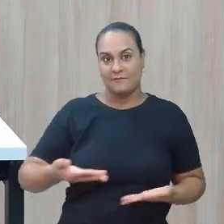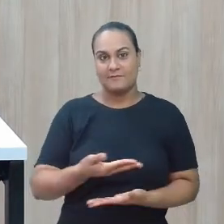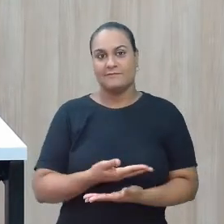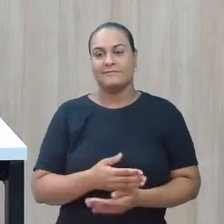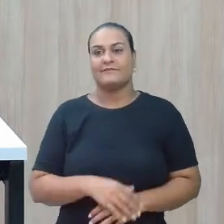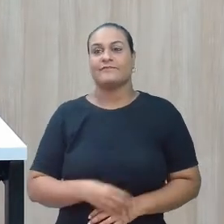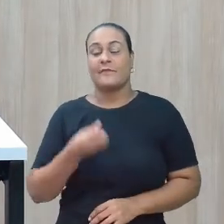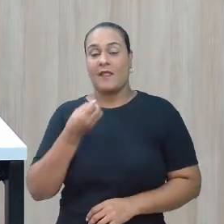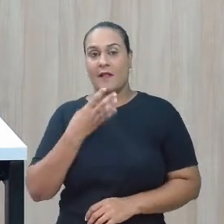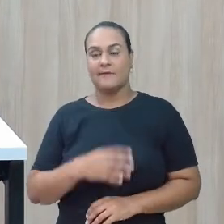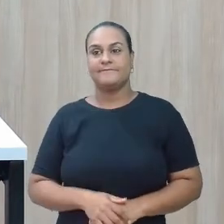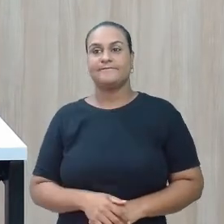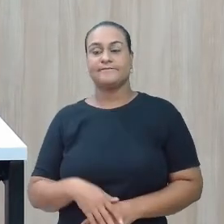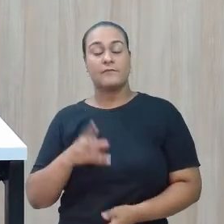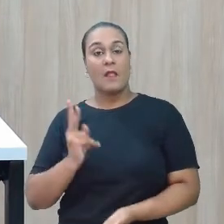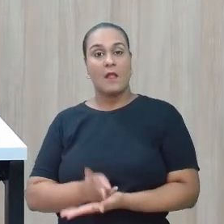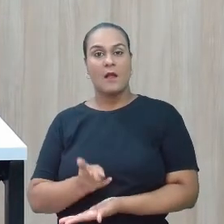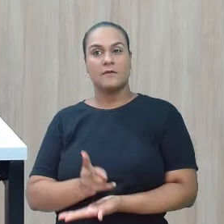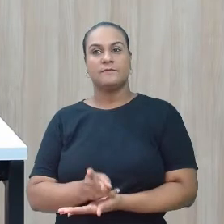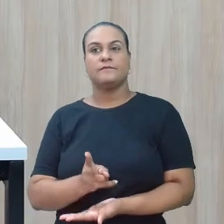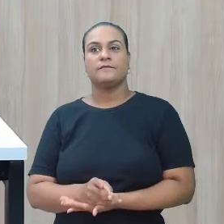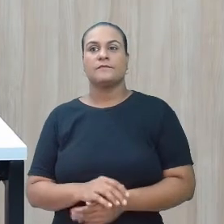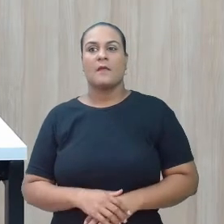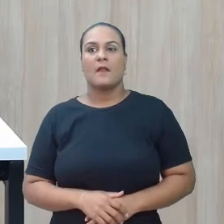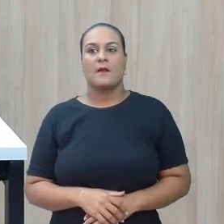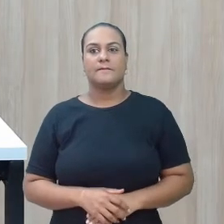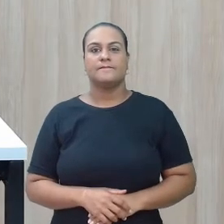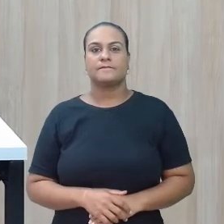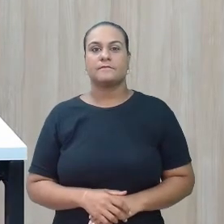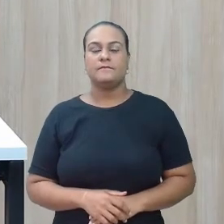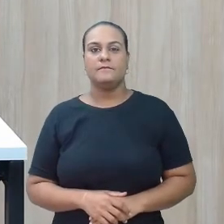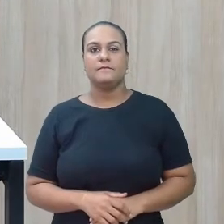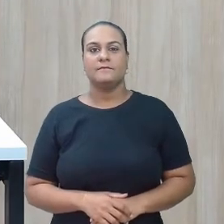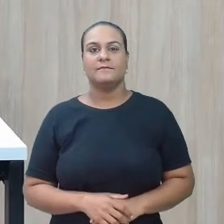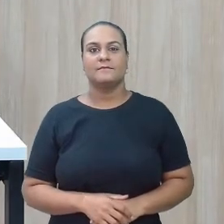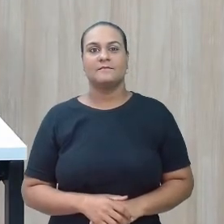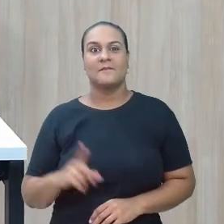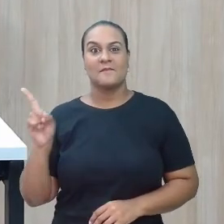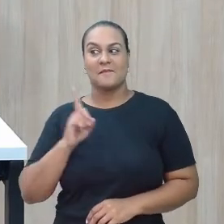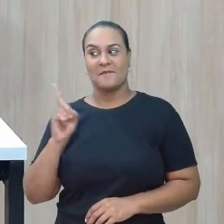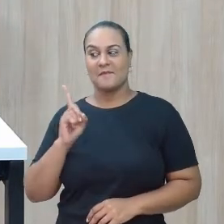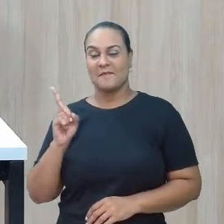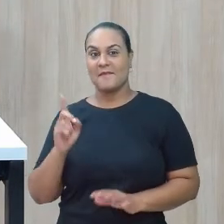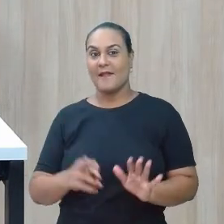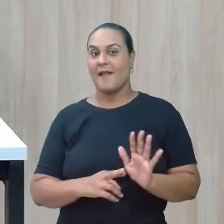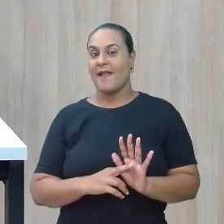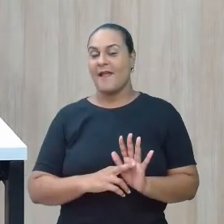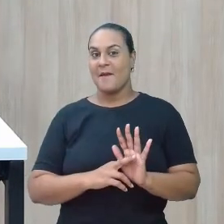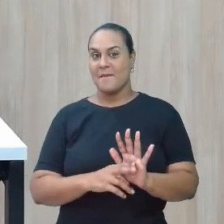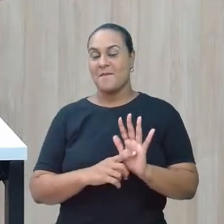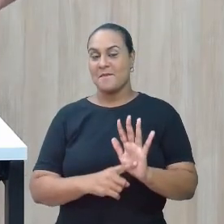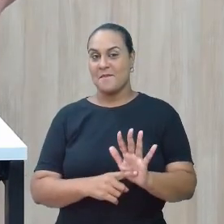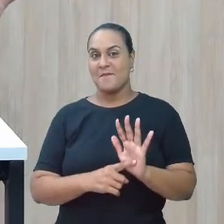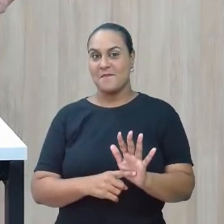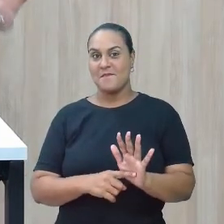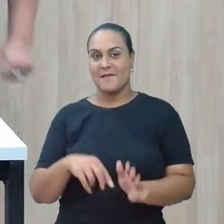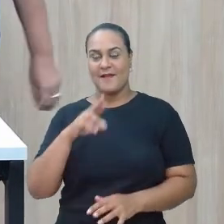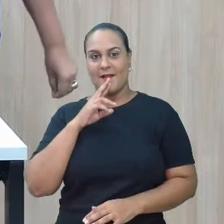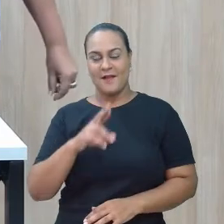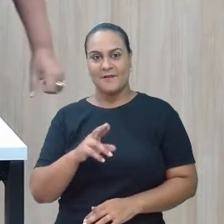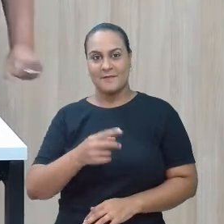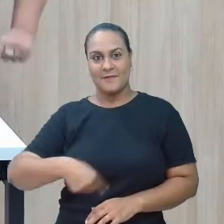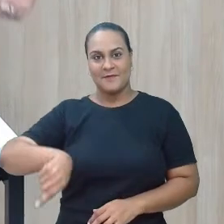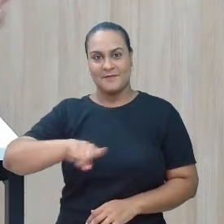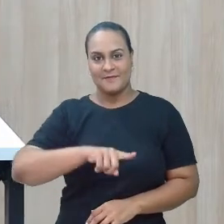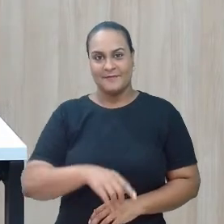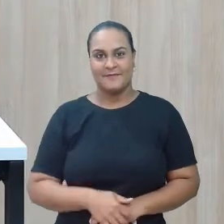bom. Vamos continuar. Vamos ver o que é que tem. Chegou aí a resposta. E aí,